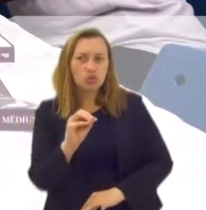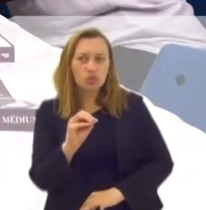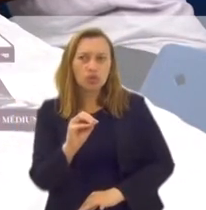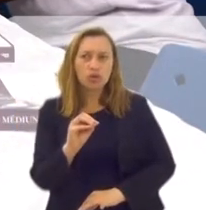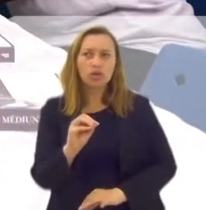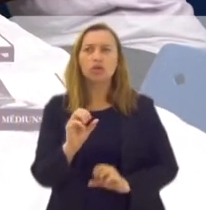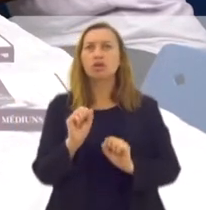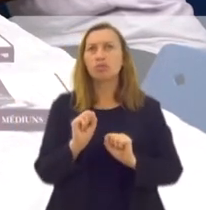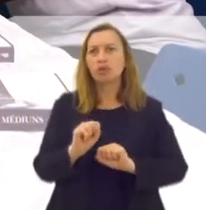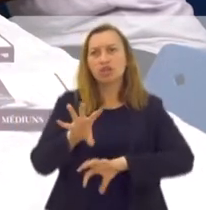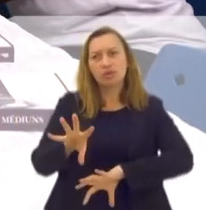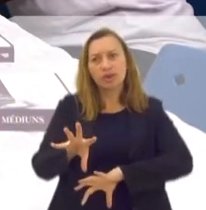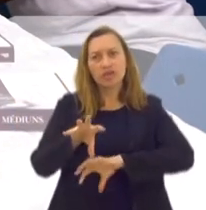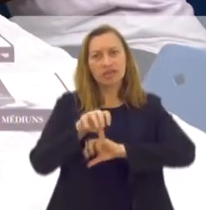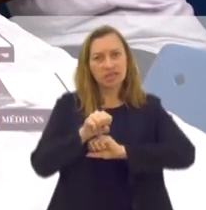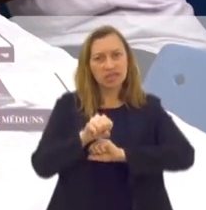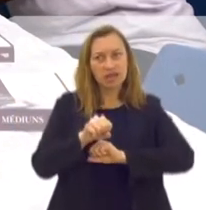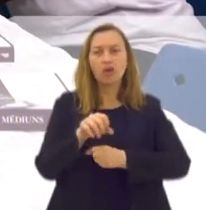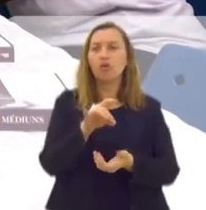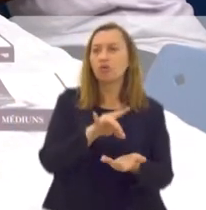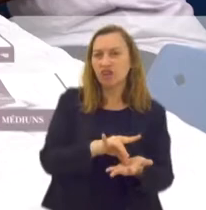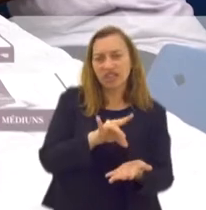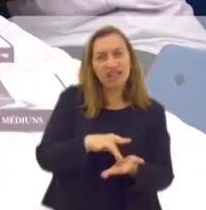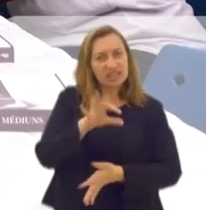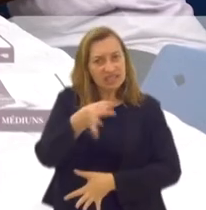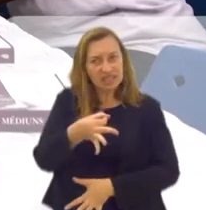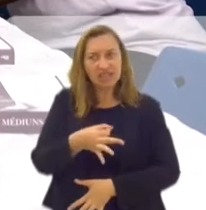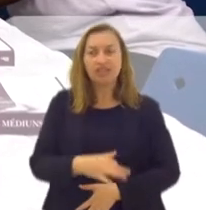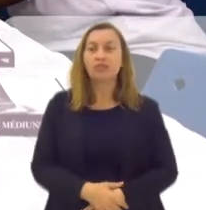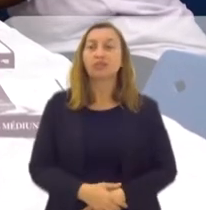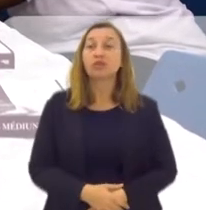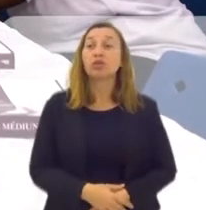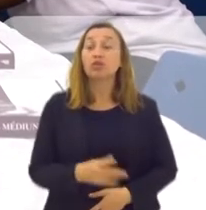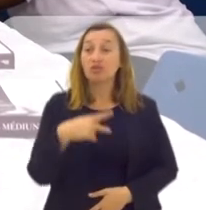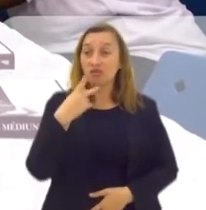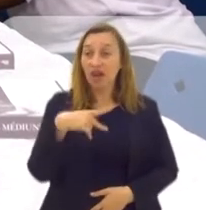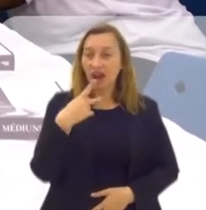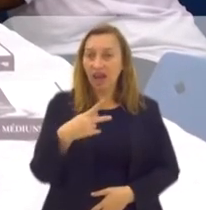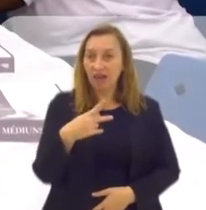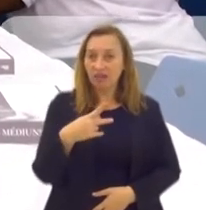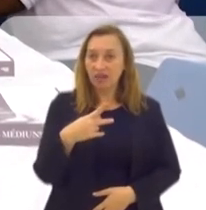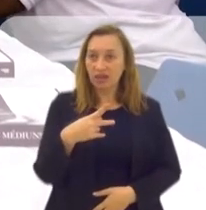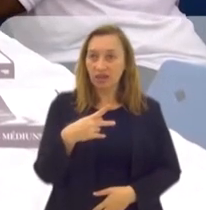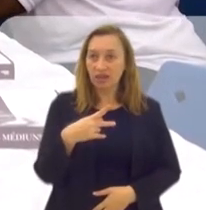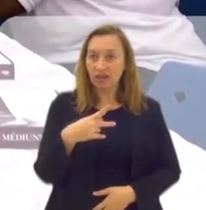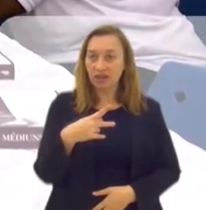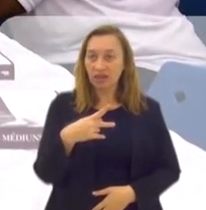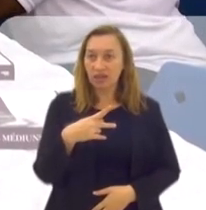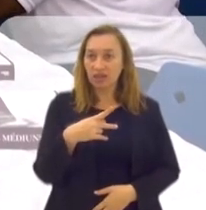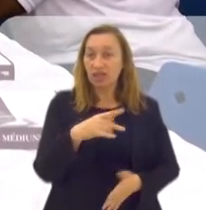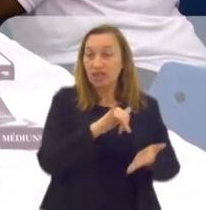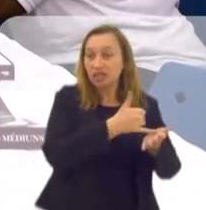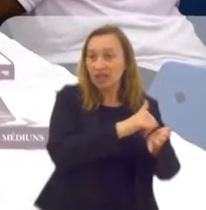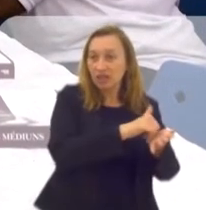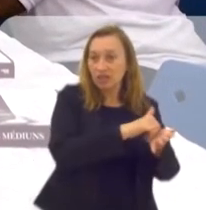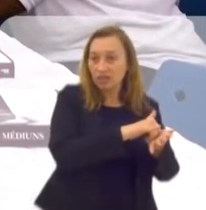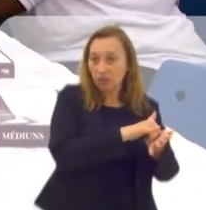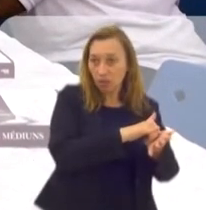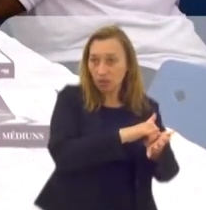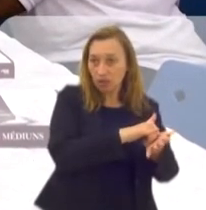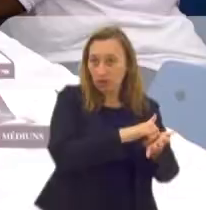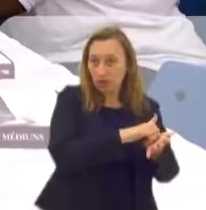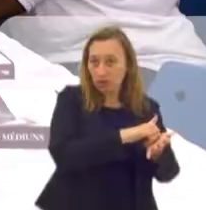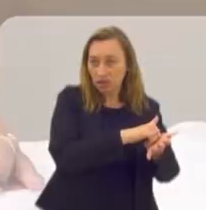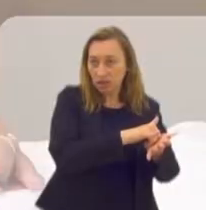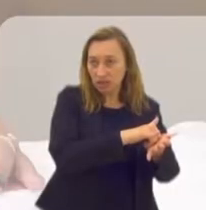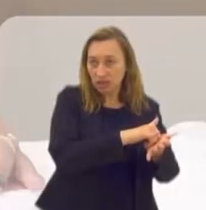que a gente pode tomar como verdade absoluta, quando ele dizia que o telefone toca de lá para